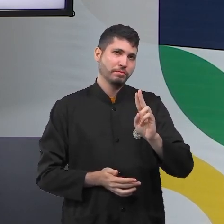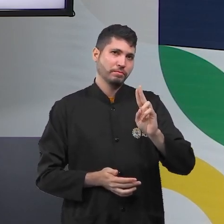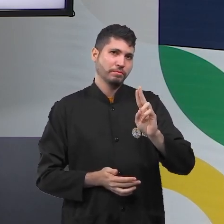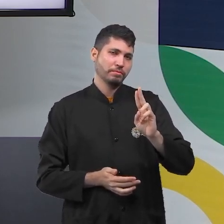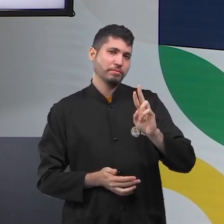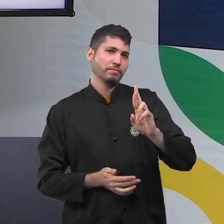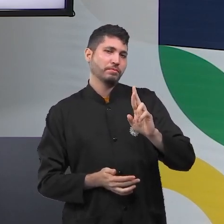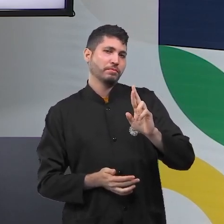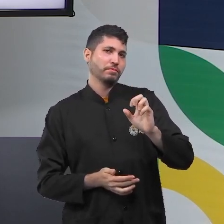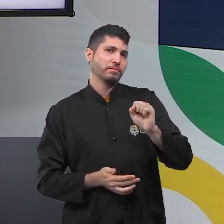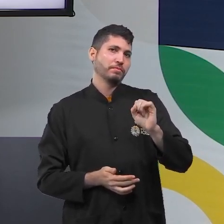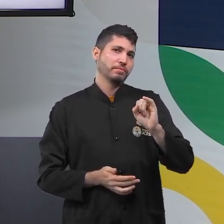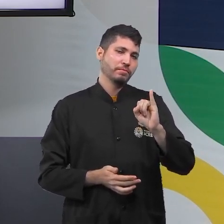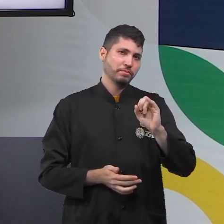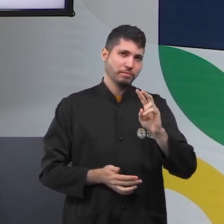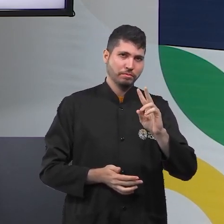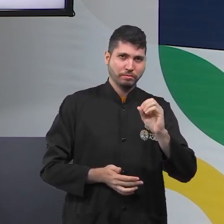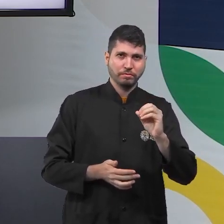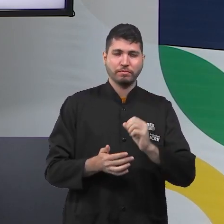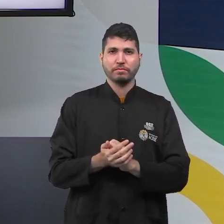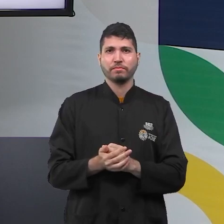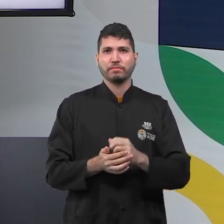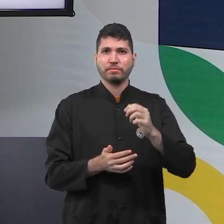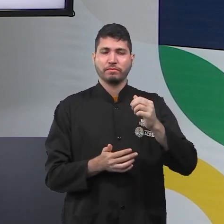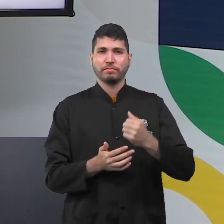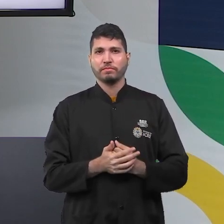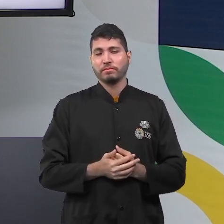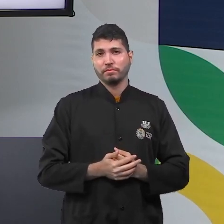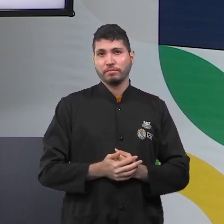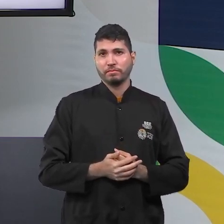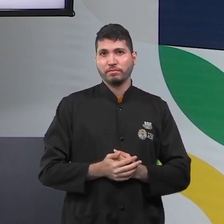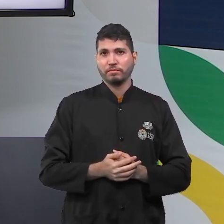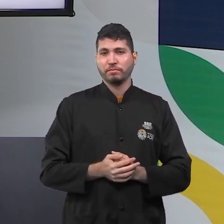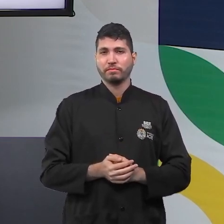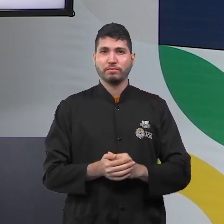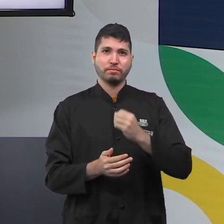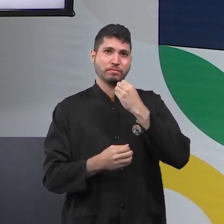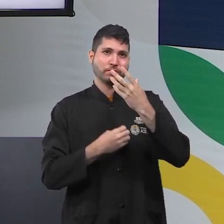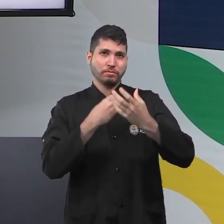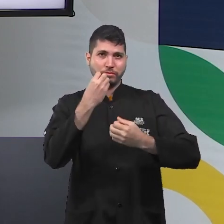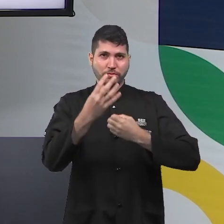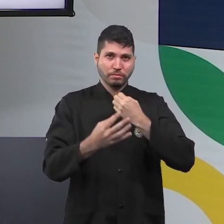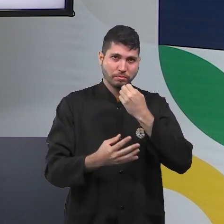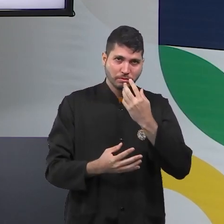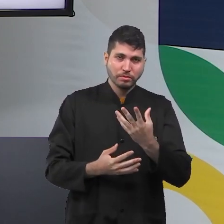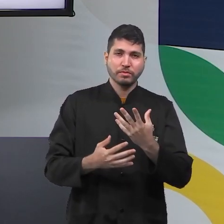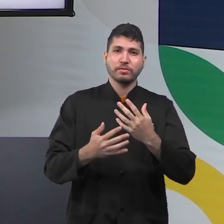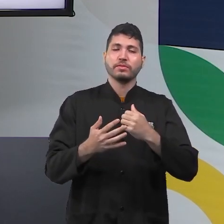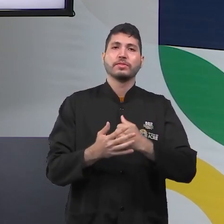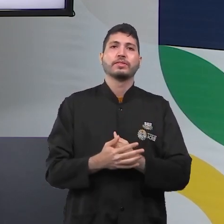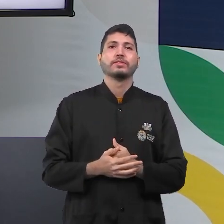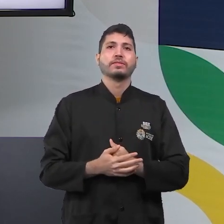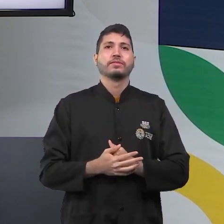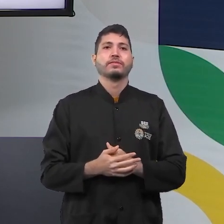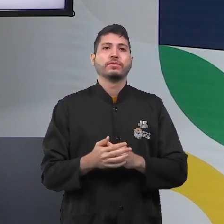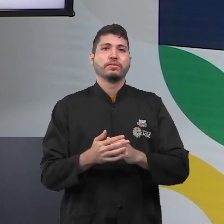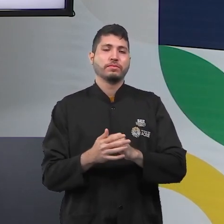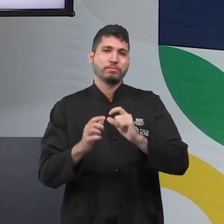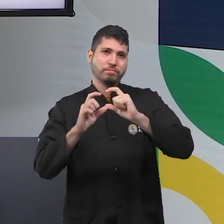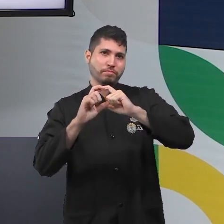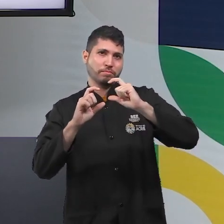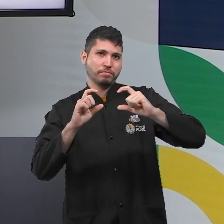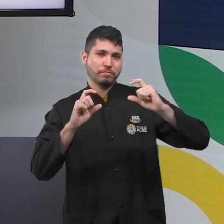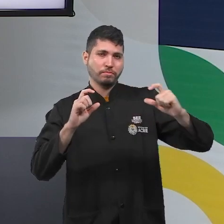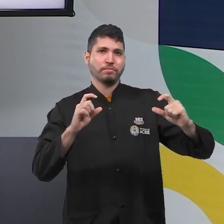fábula, los cuentos, las historietas, que también llamadas de las tiras cómicas. Vamos a saber sus